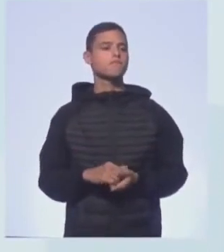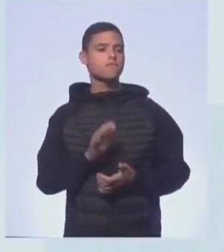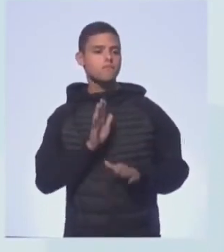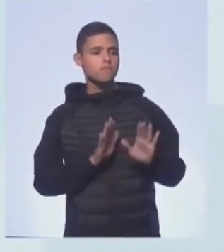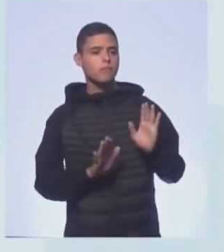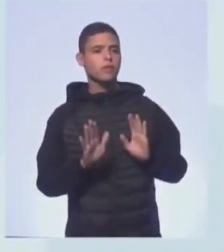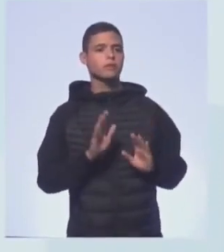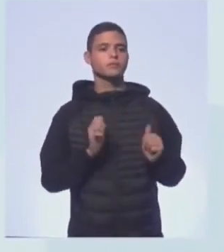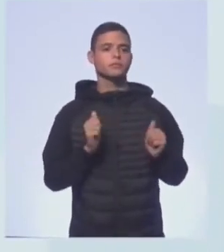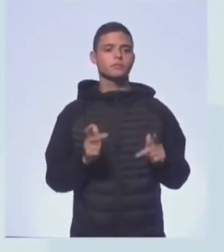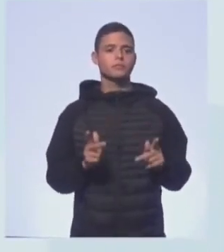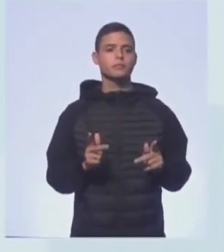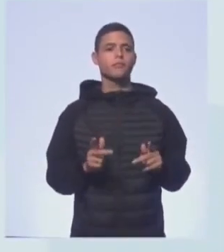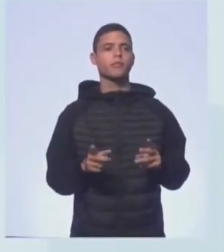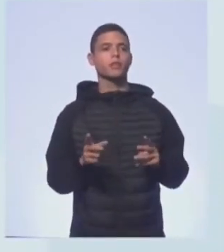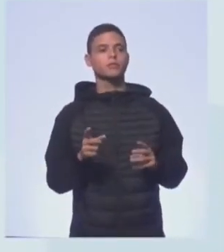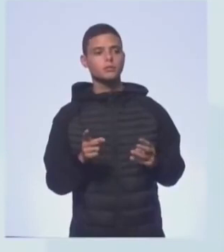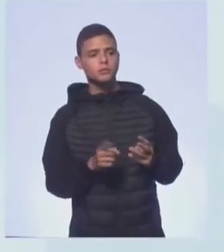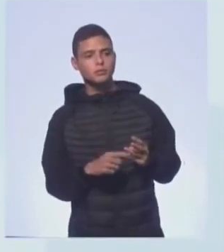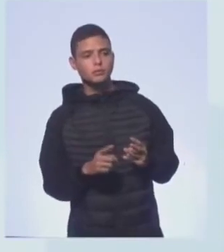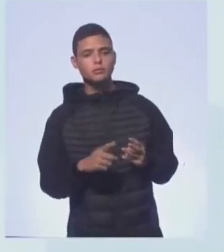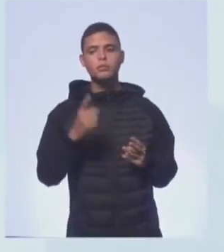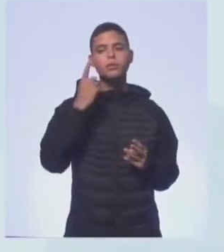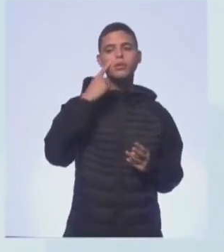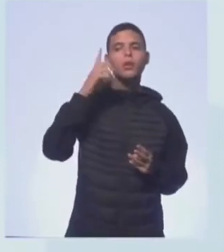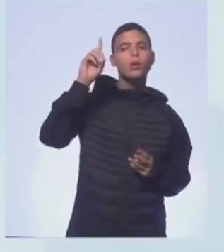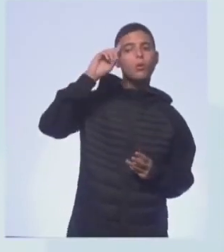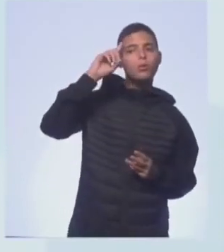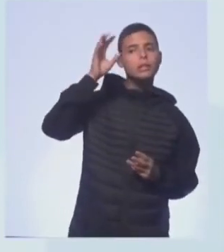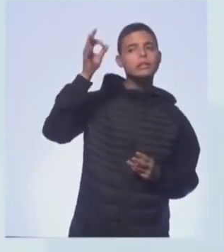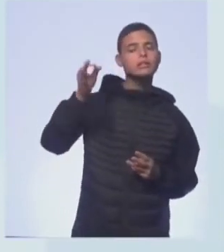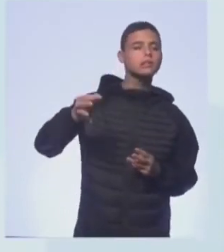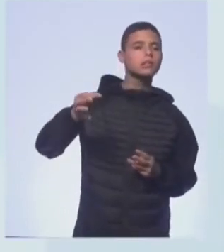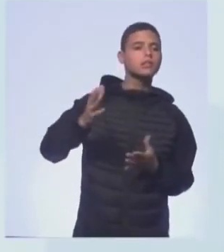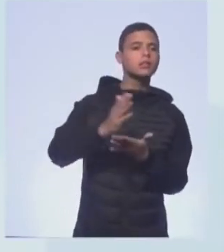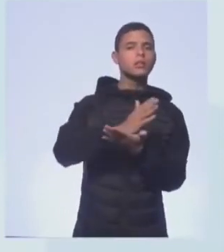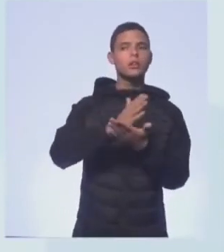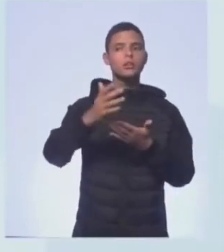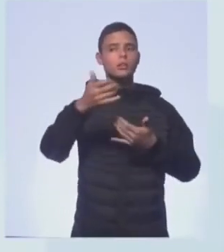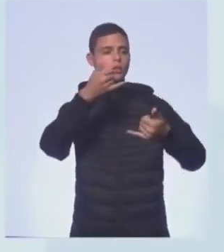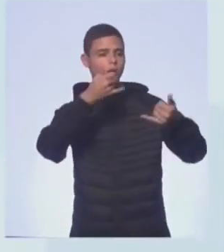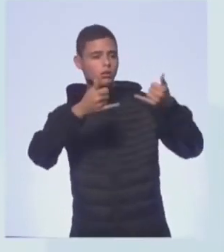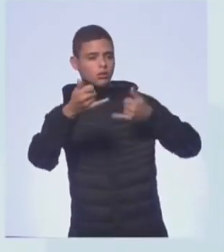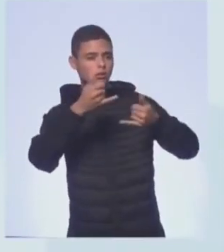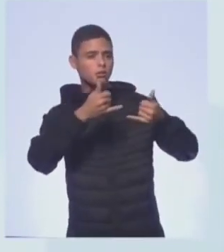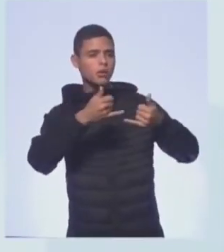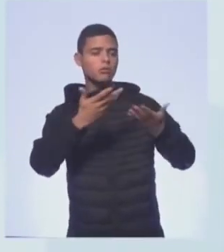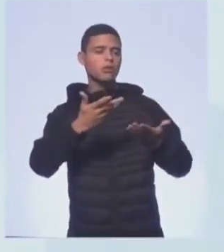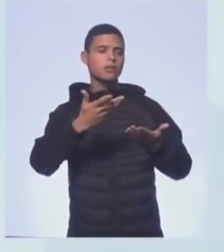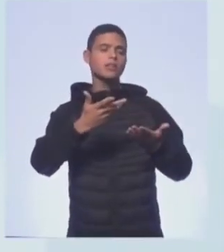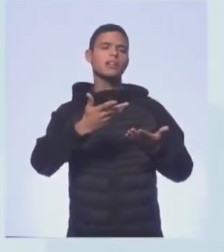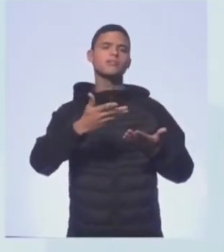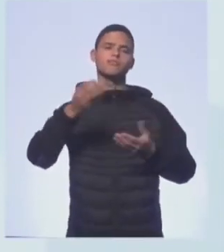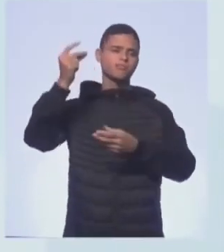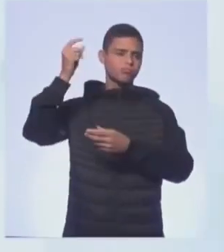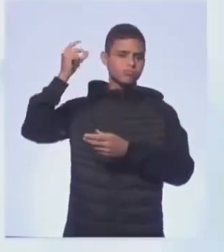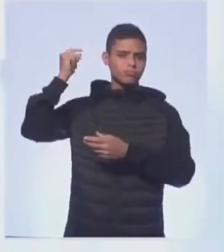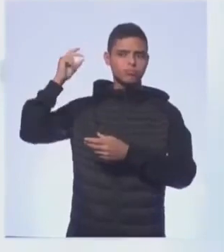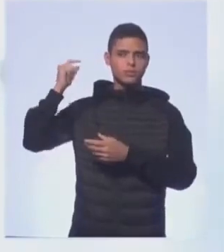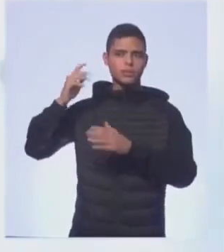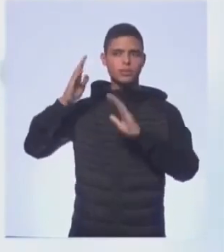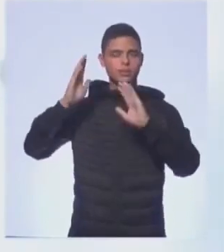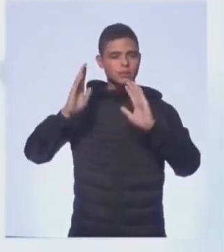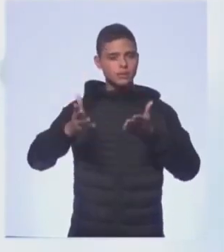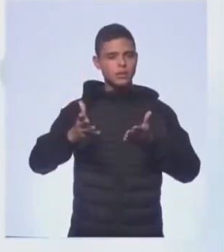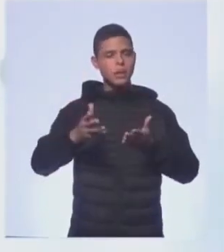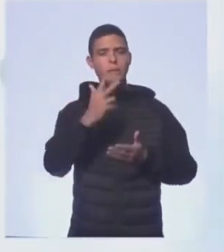com isso. Verificar a data, às vezes você está falando de uma notícia ou de um fato que já tem, né? E aí a gente está falando como se